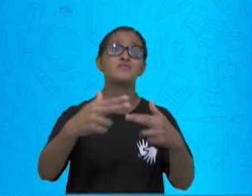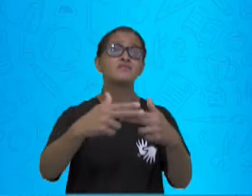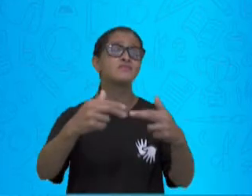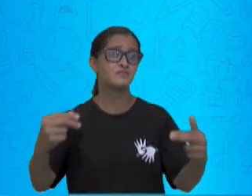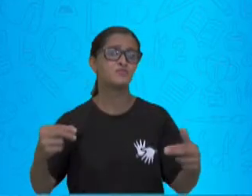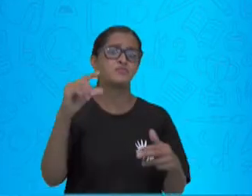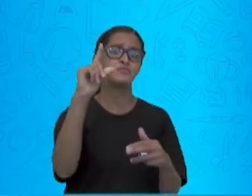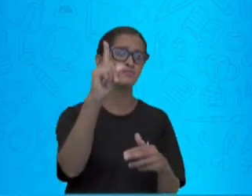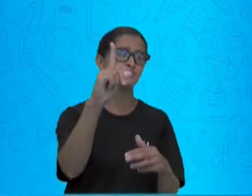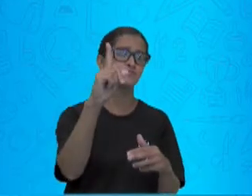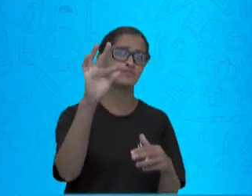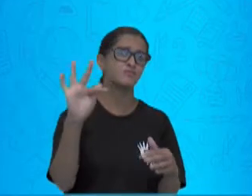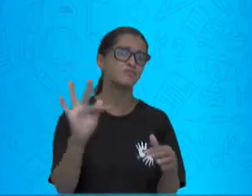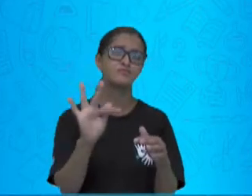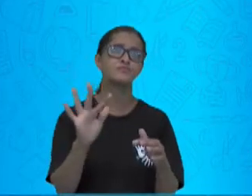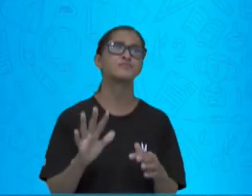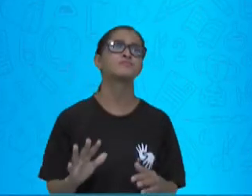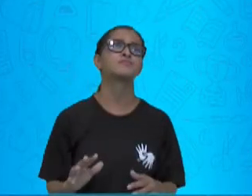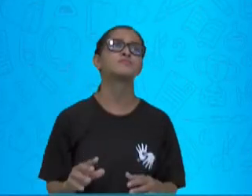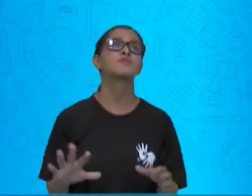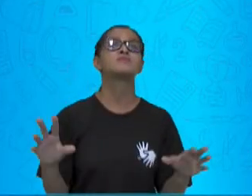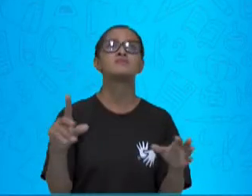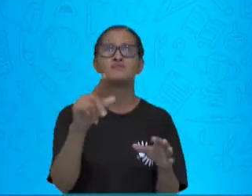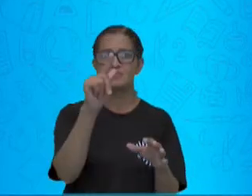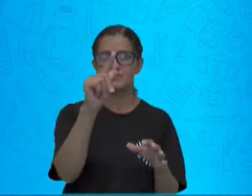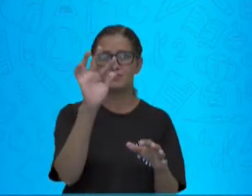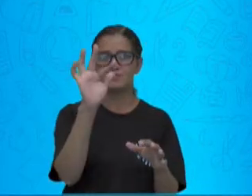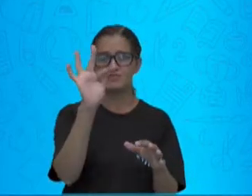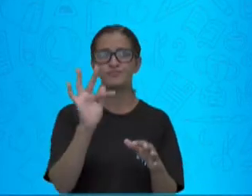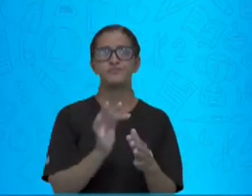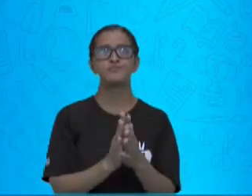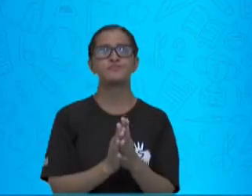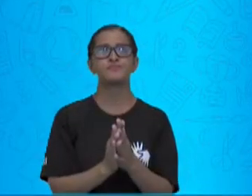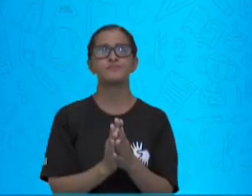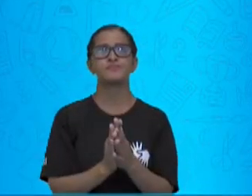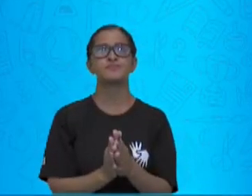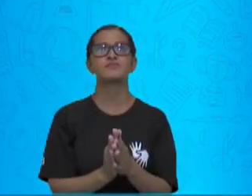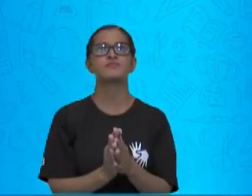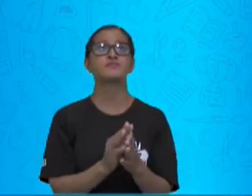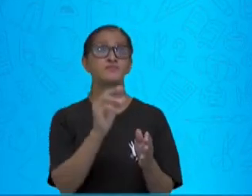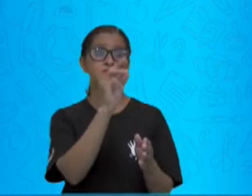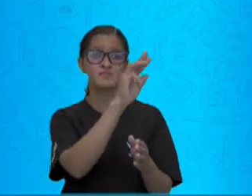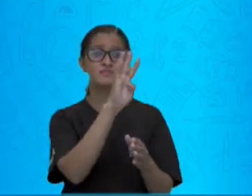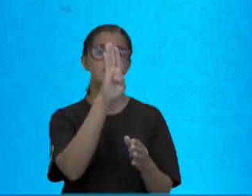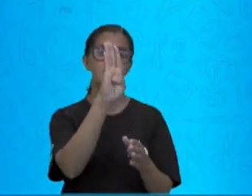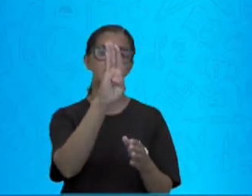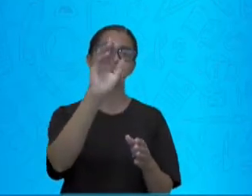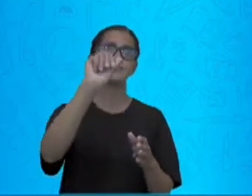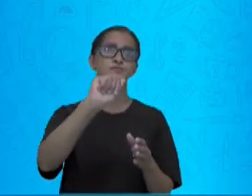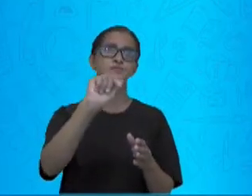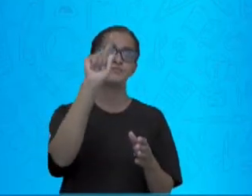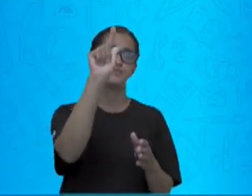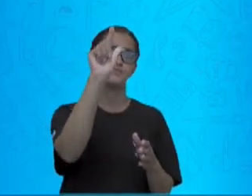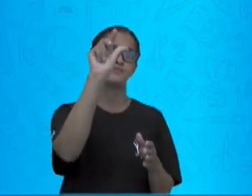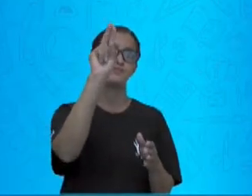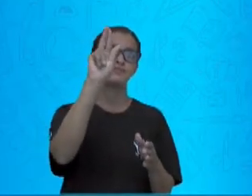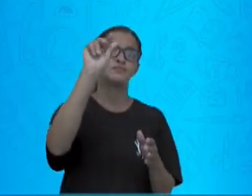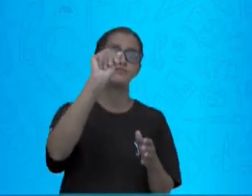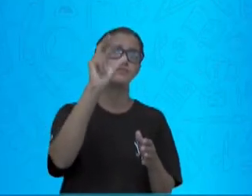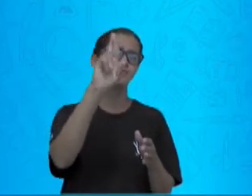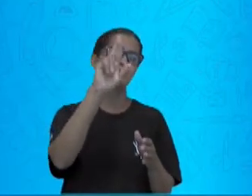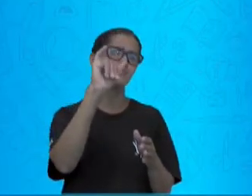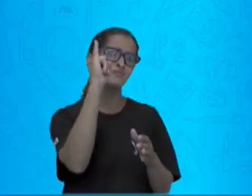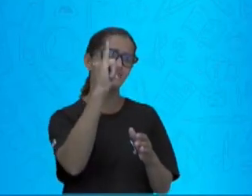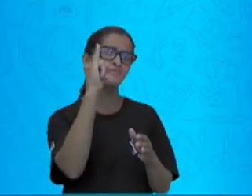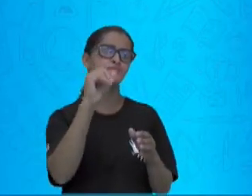vários distritos. Falando novamente de Valadares, nós temos aqui o distrito de Baguari, né? É uma pequena região, mas eles